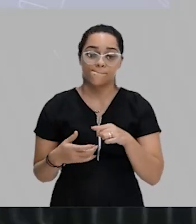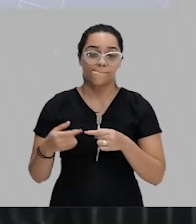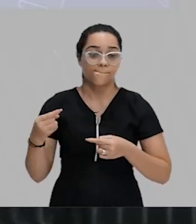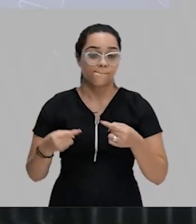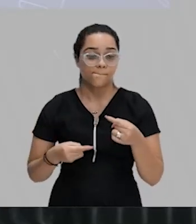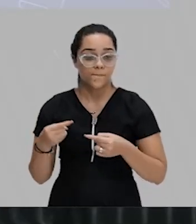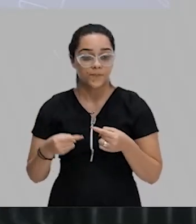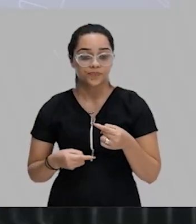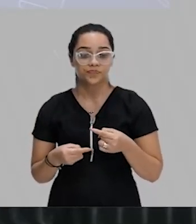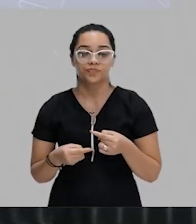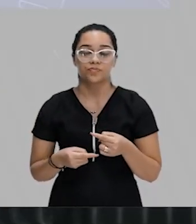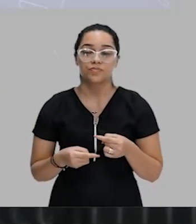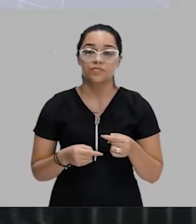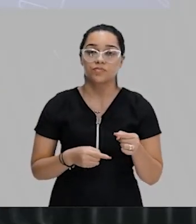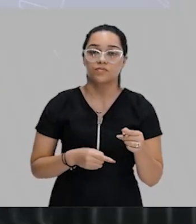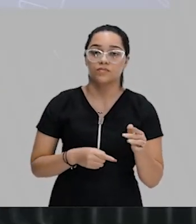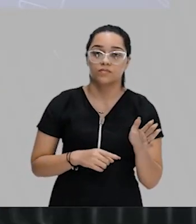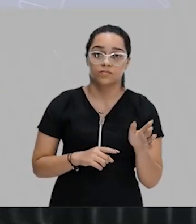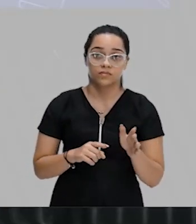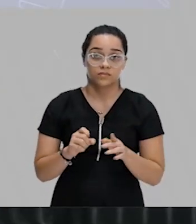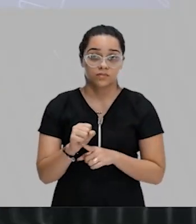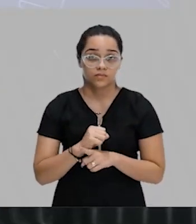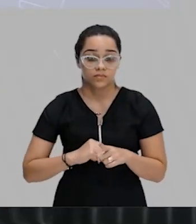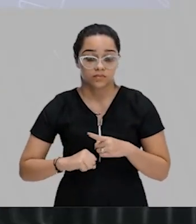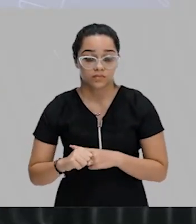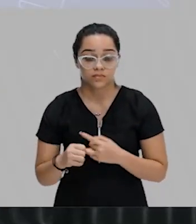discute as questões sociais